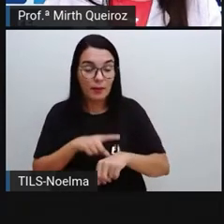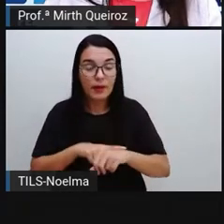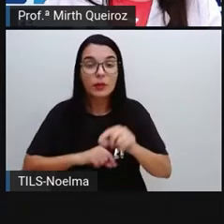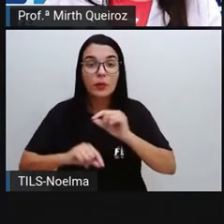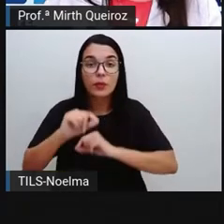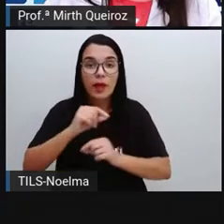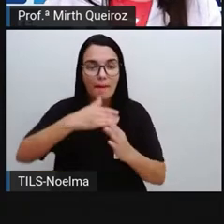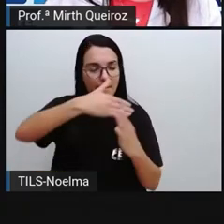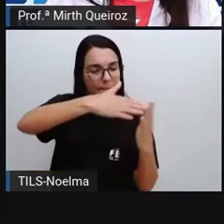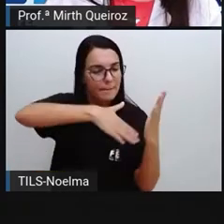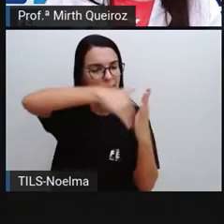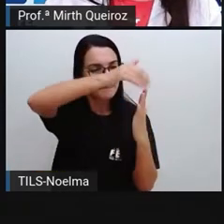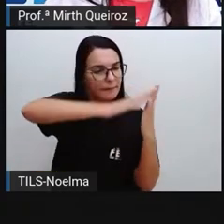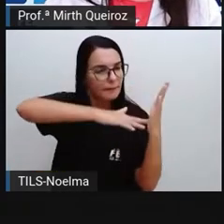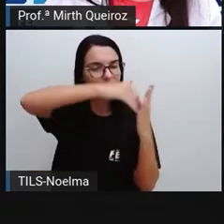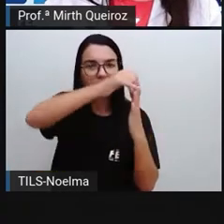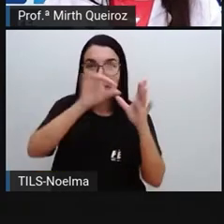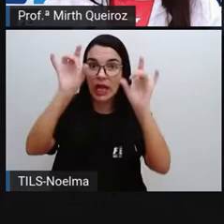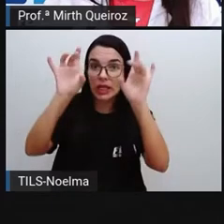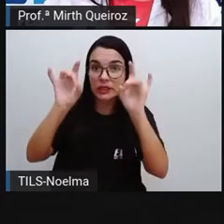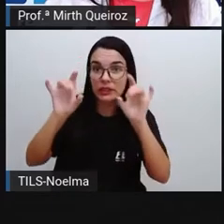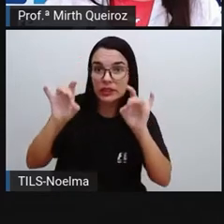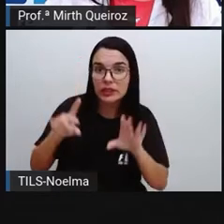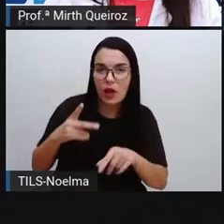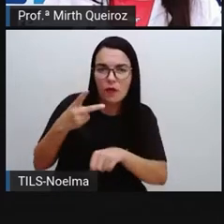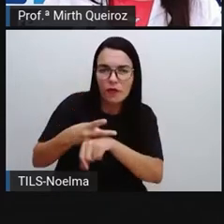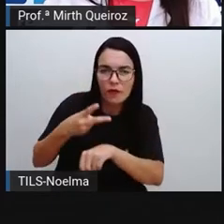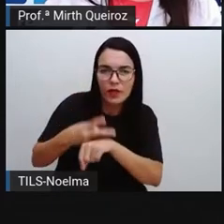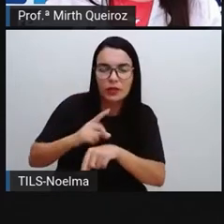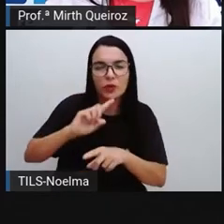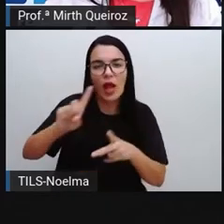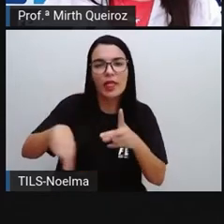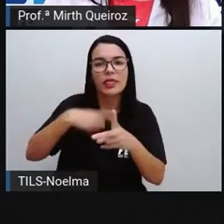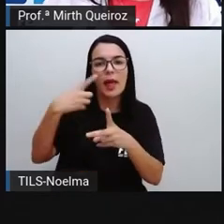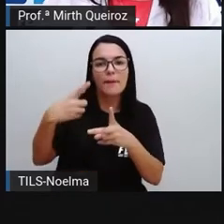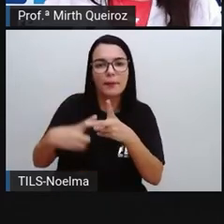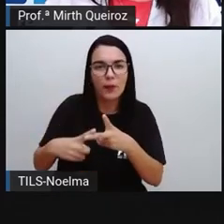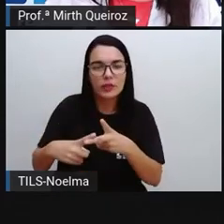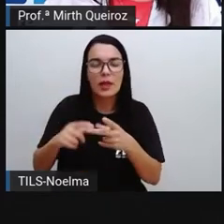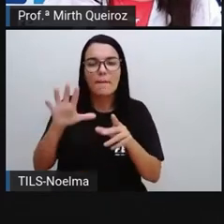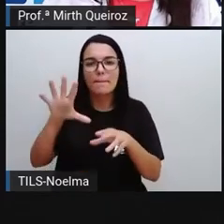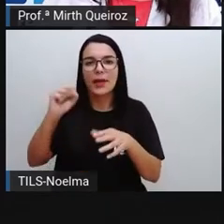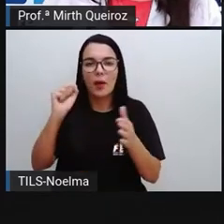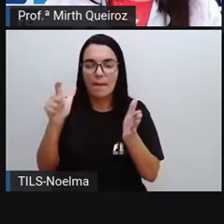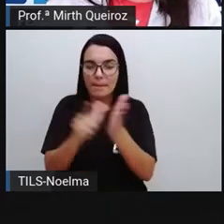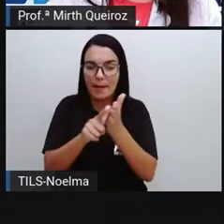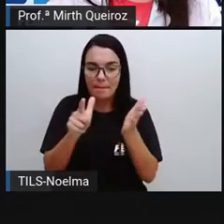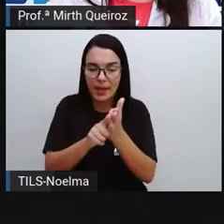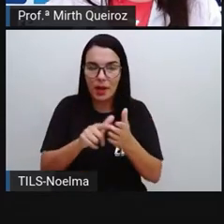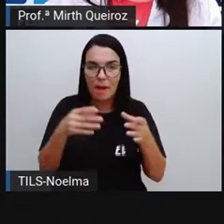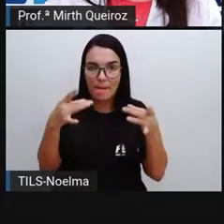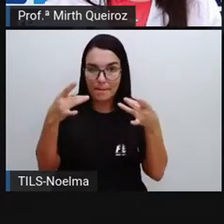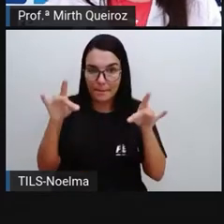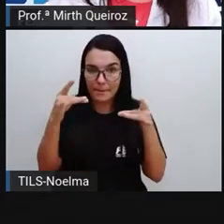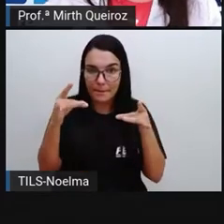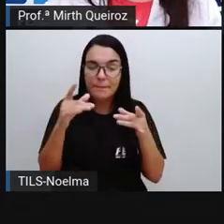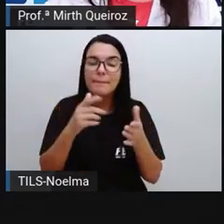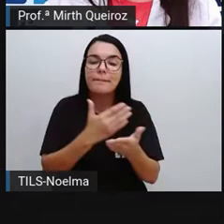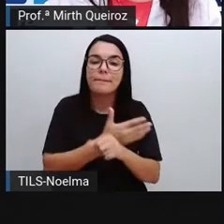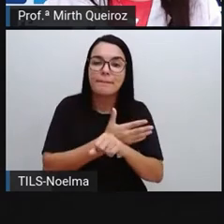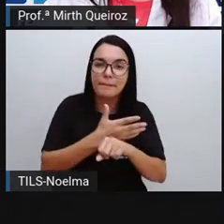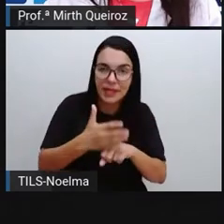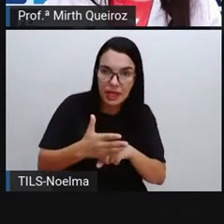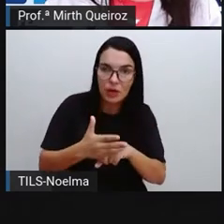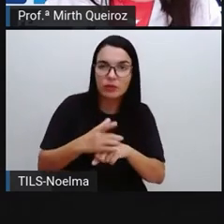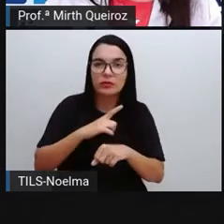tinta especial em uma base de vidro. Ali, depois, eles colocaram uma folha em branco, que foi usada como